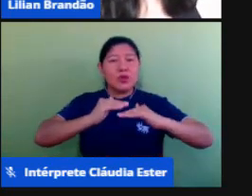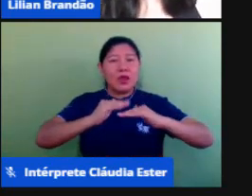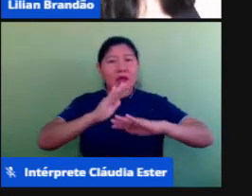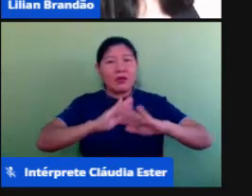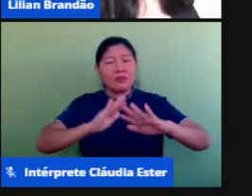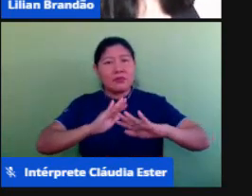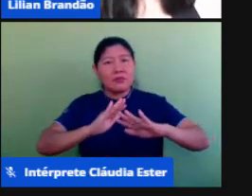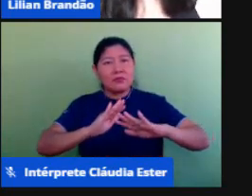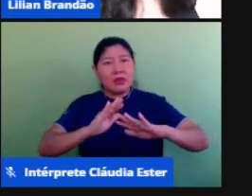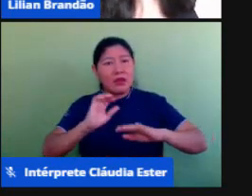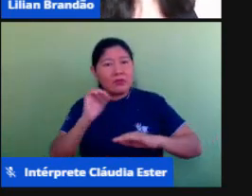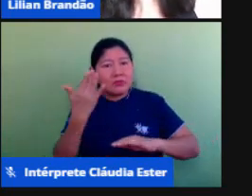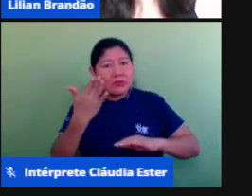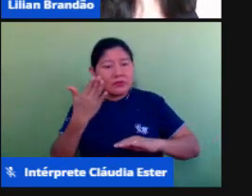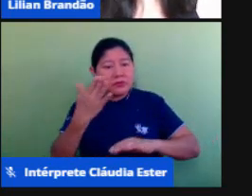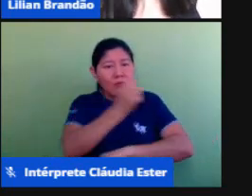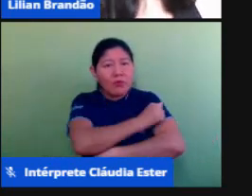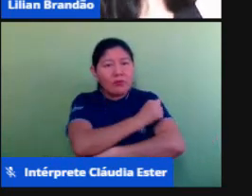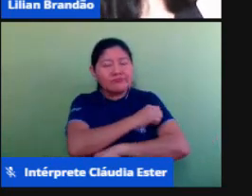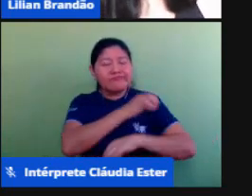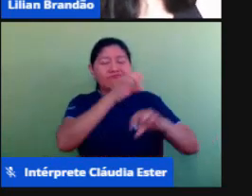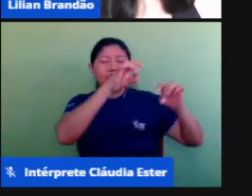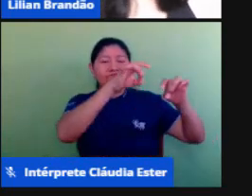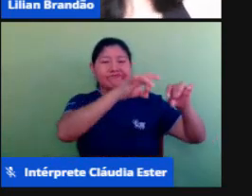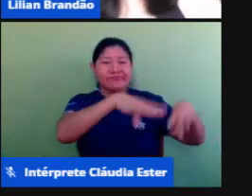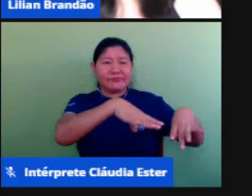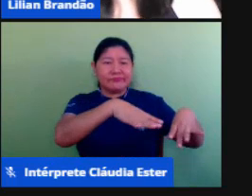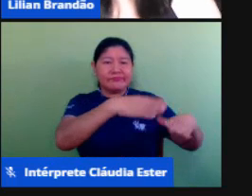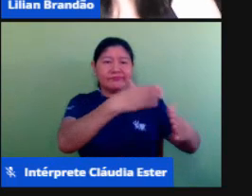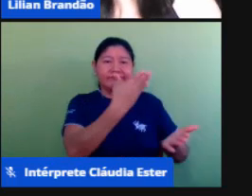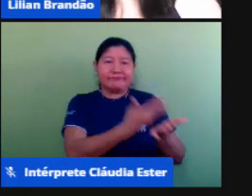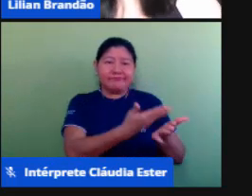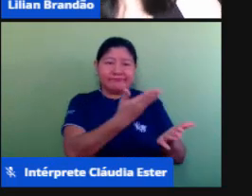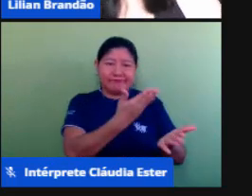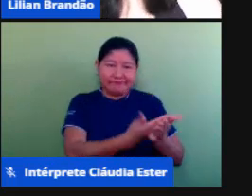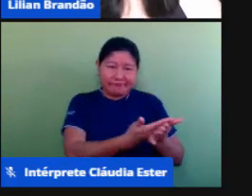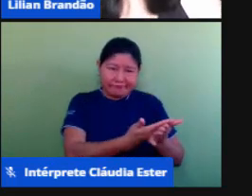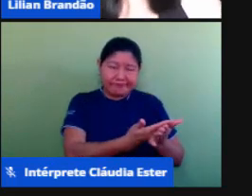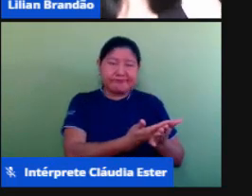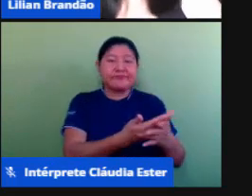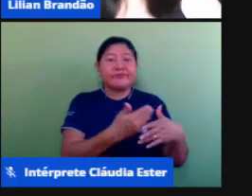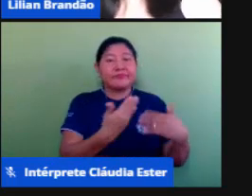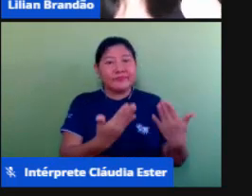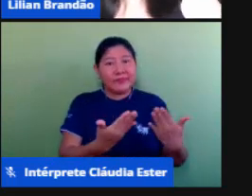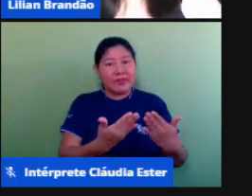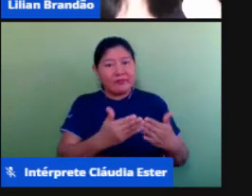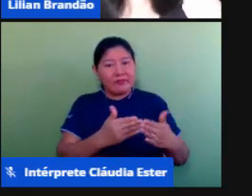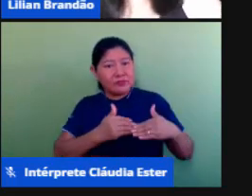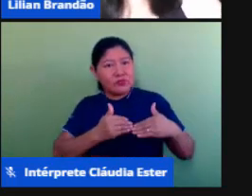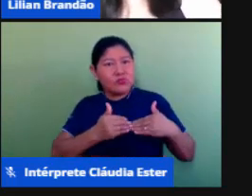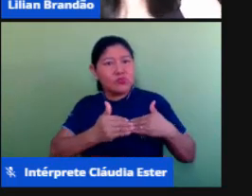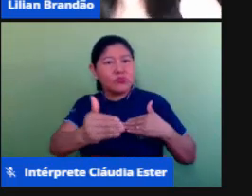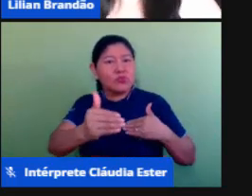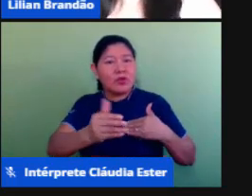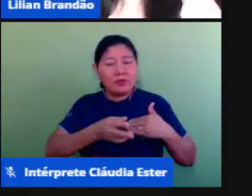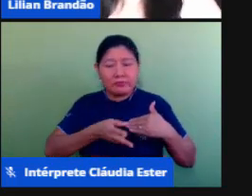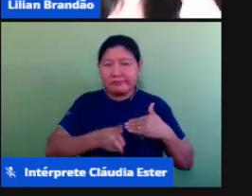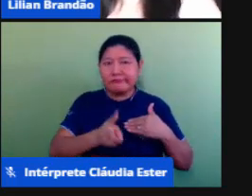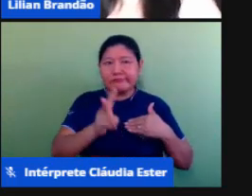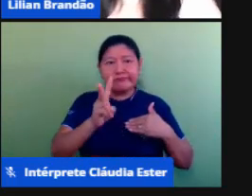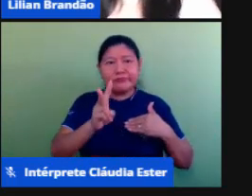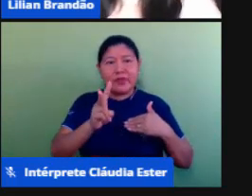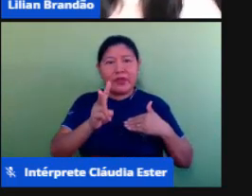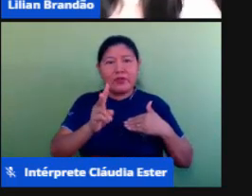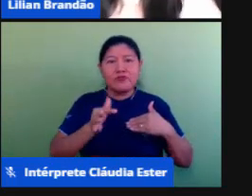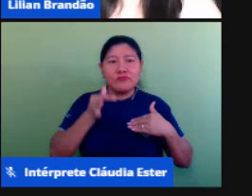ausentar e não deixar de participar. Porque, consequentemente, se isso acontecer, ele vai ser prejudicado no que